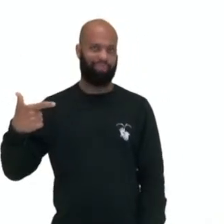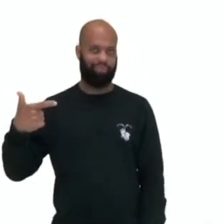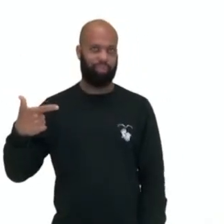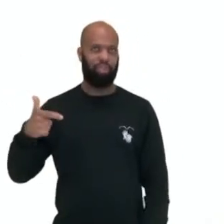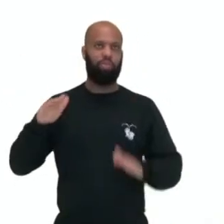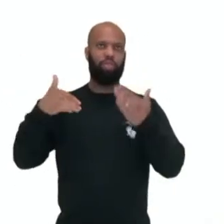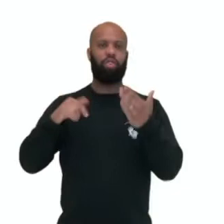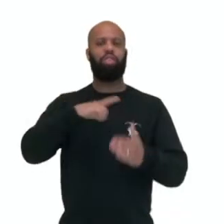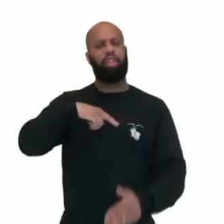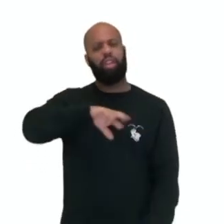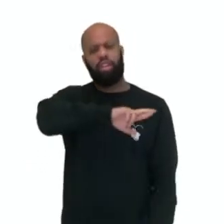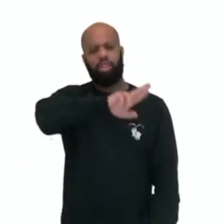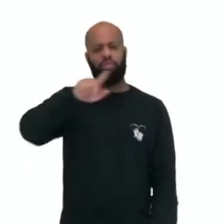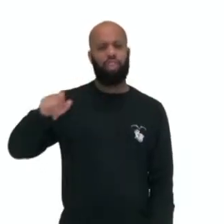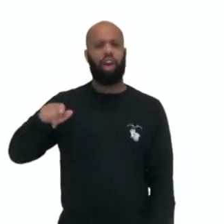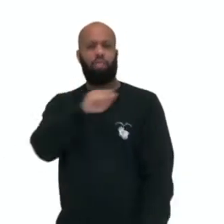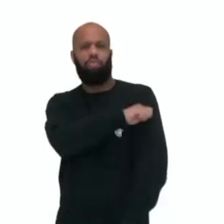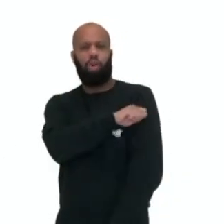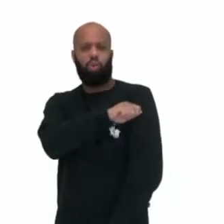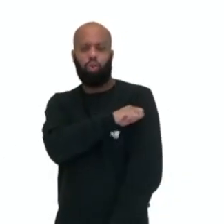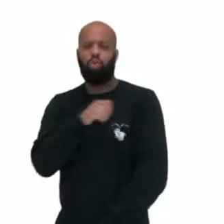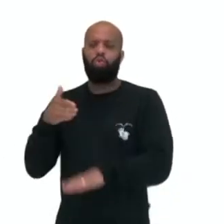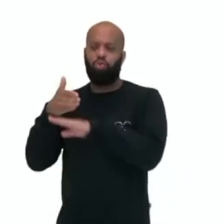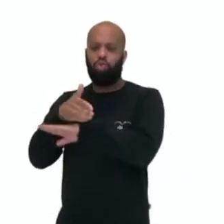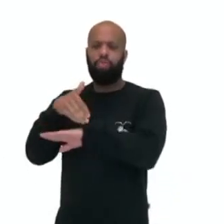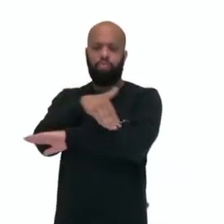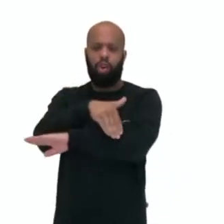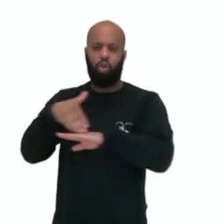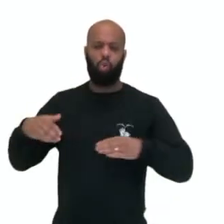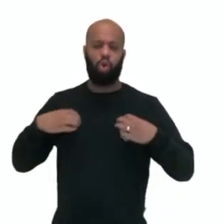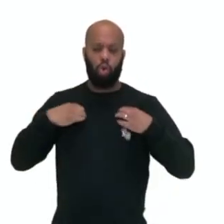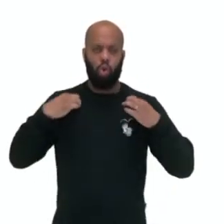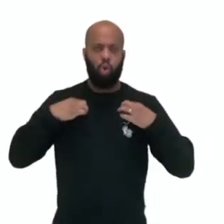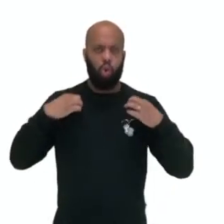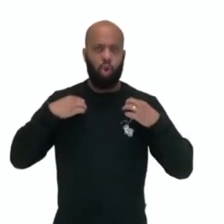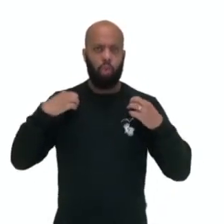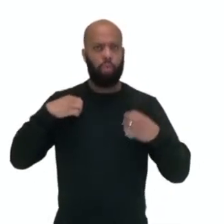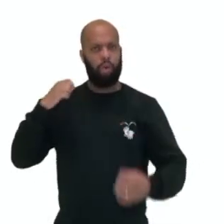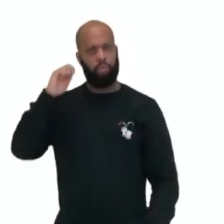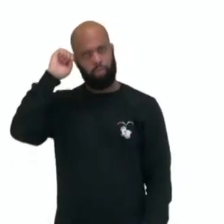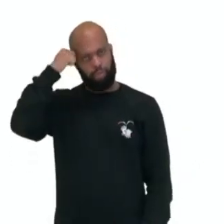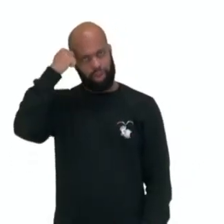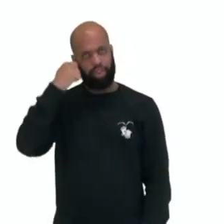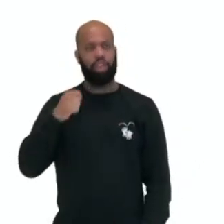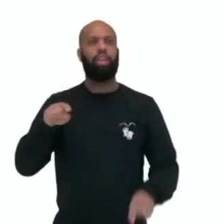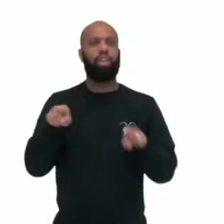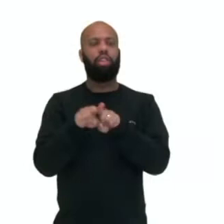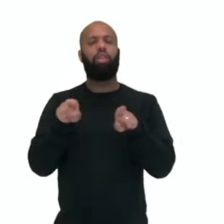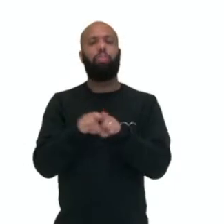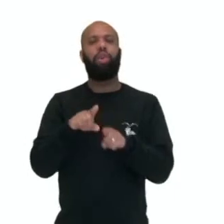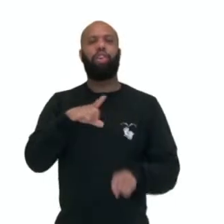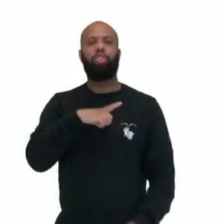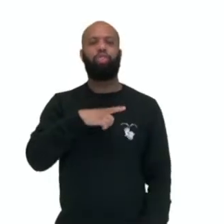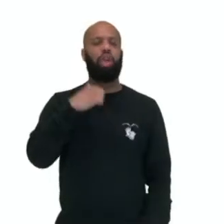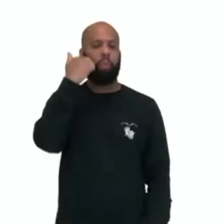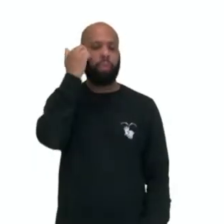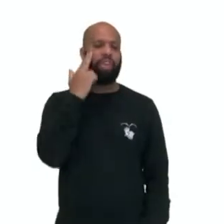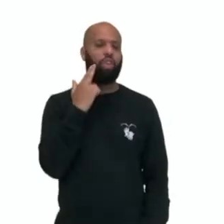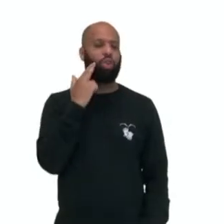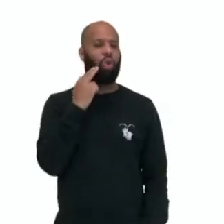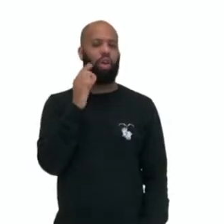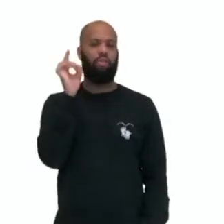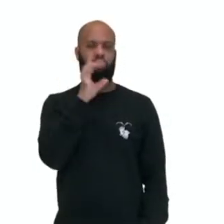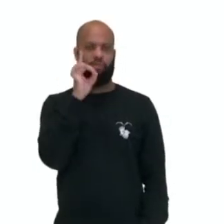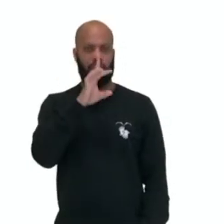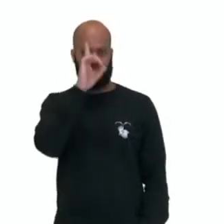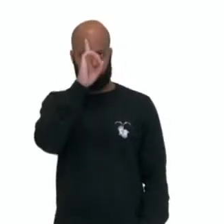1992, onde milhares de estudantes saíram às ruas vestidos de preto e com os rostos pintados de preto, verde e amarelo para